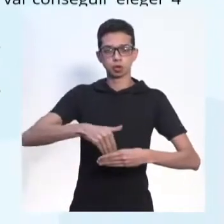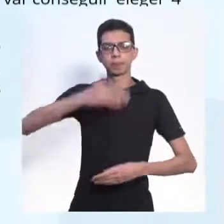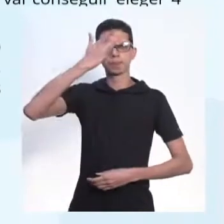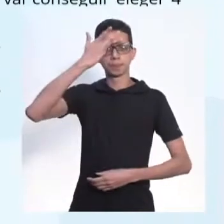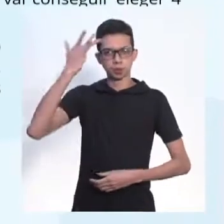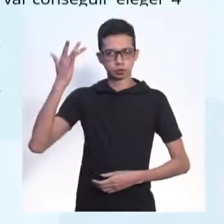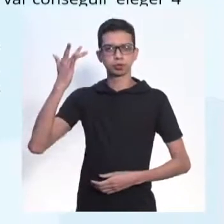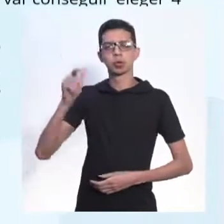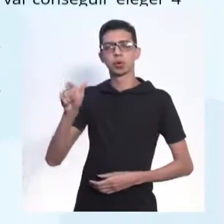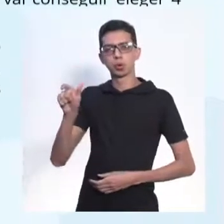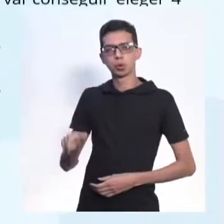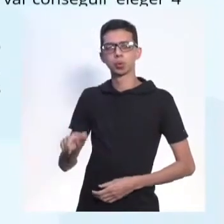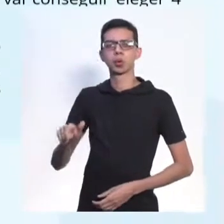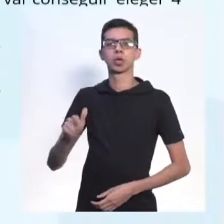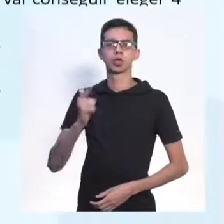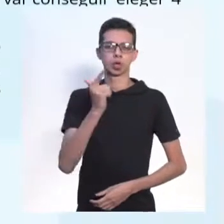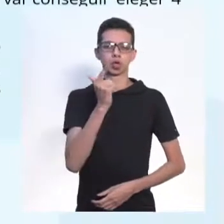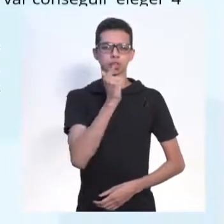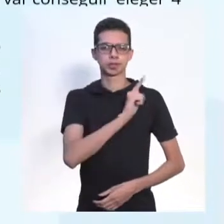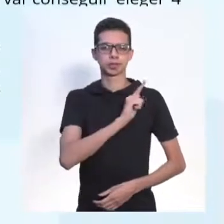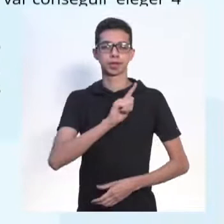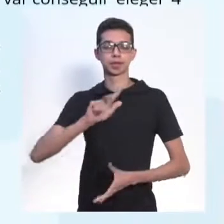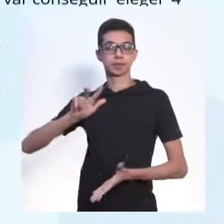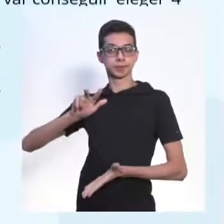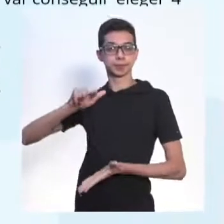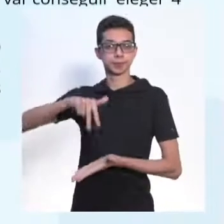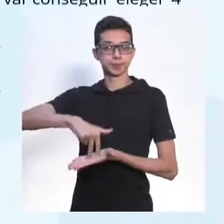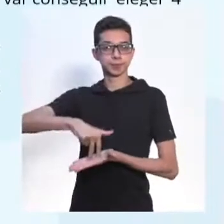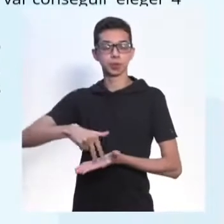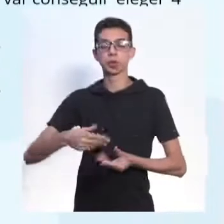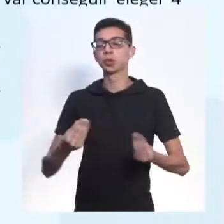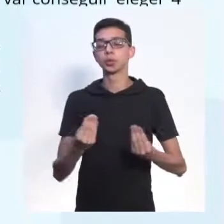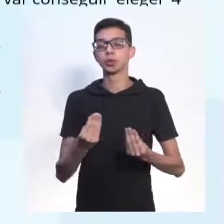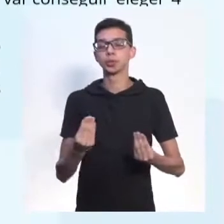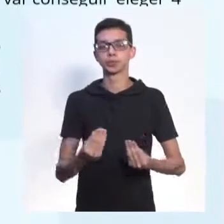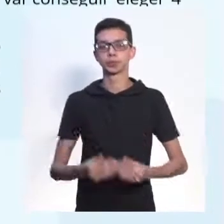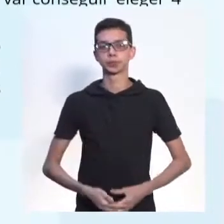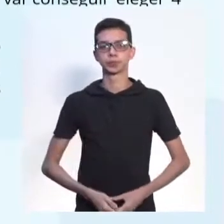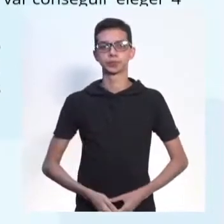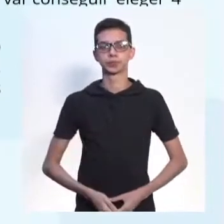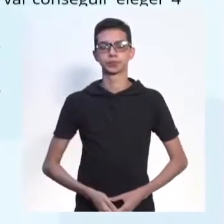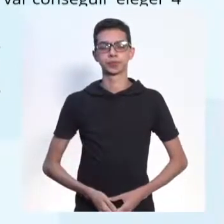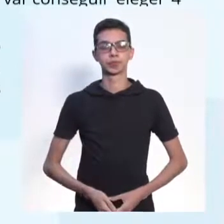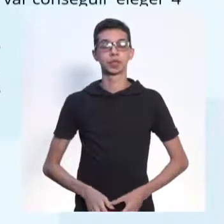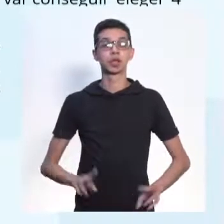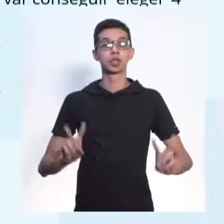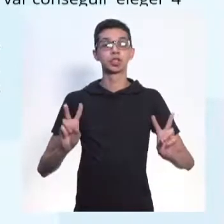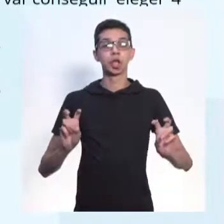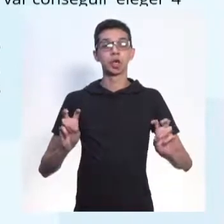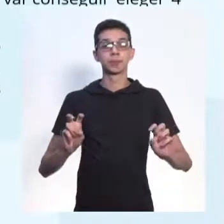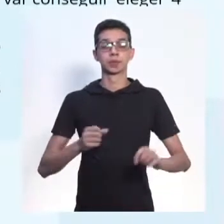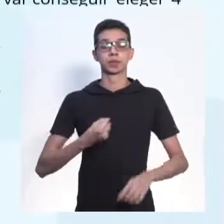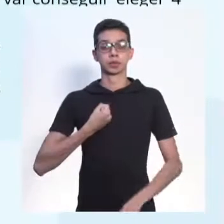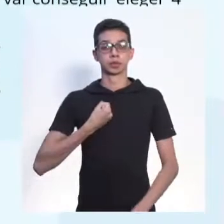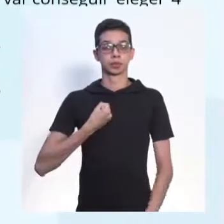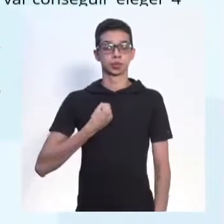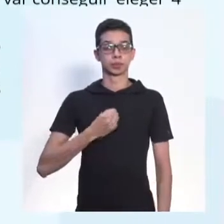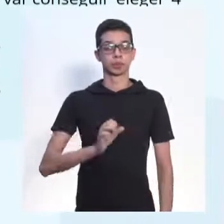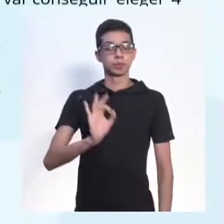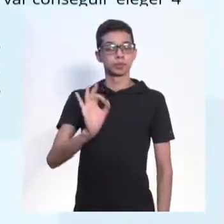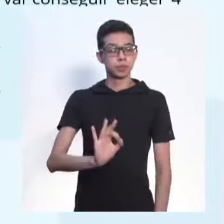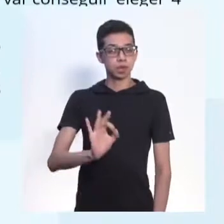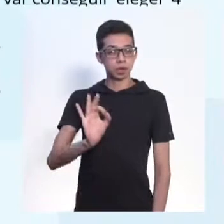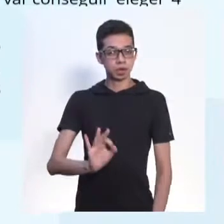seja alcança esse cargo é está relacionado a um quociente eleitoral ou seja um